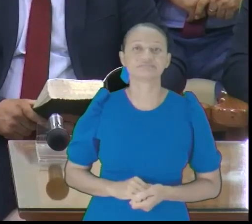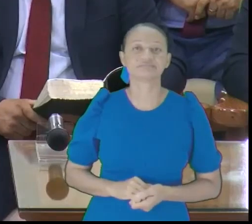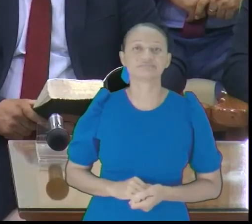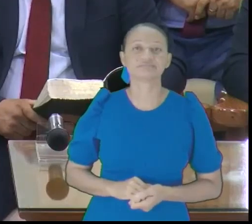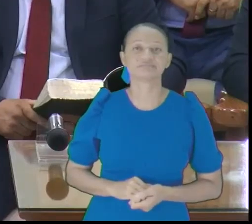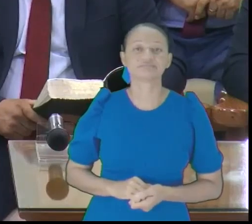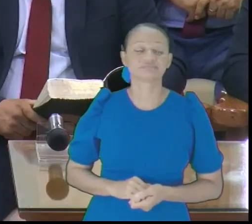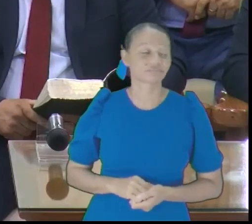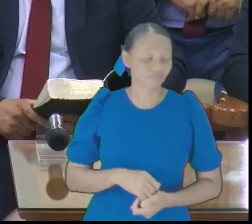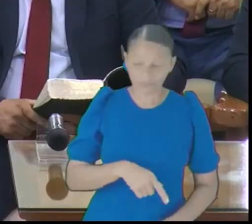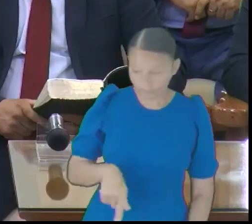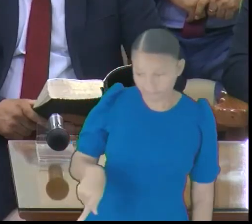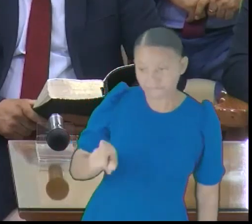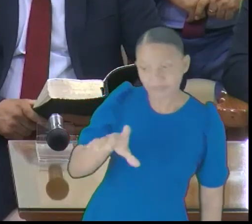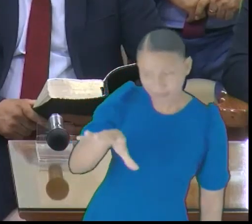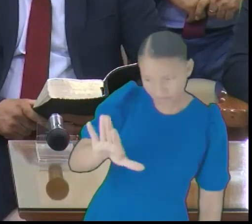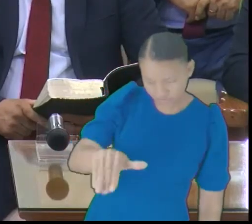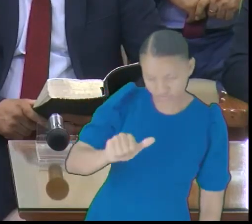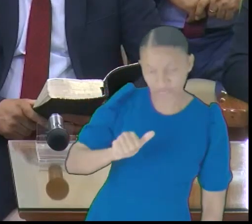Vai buscá-lo.